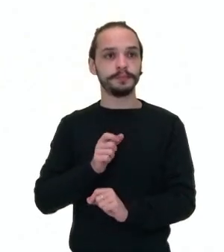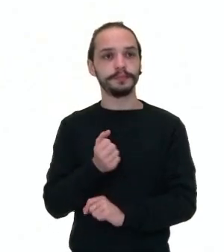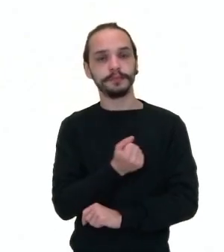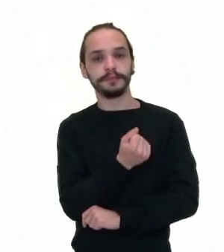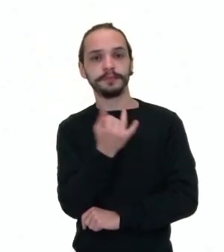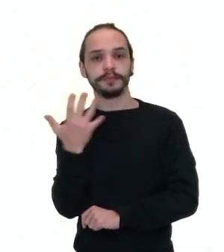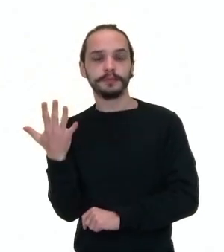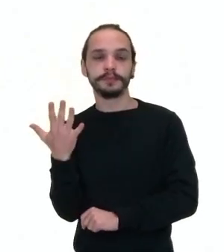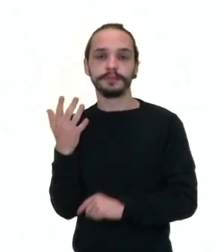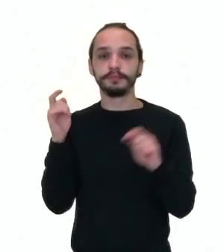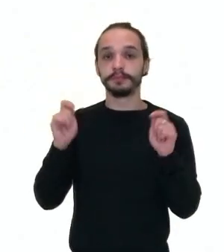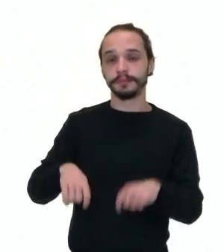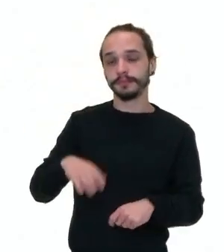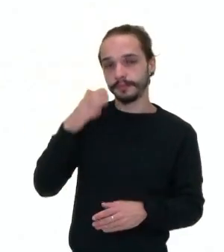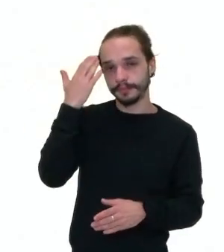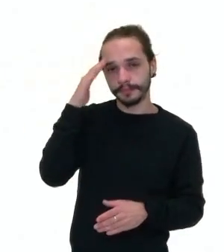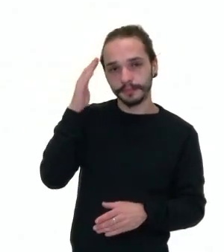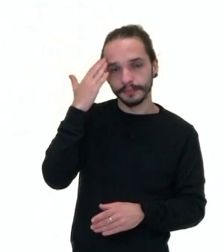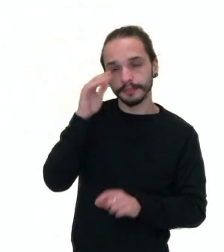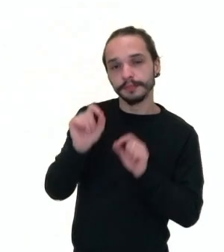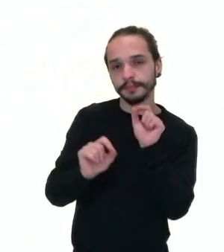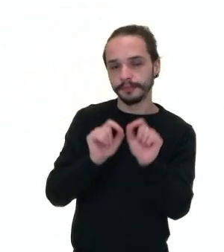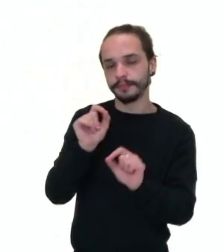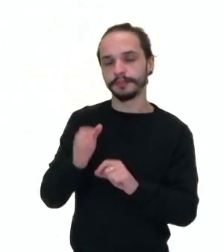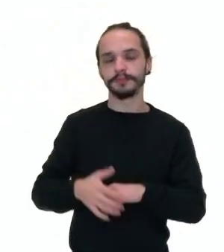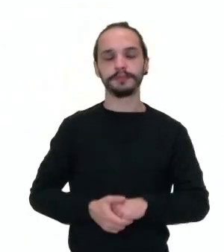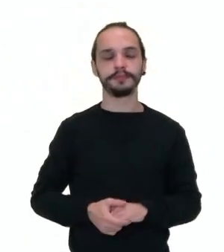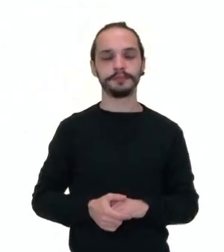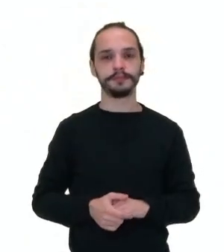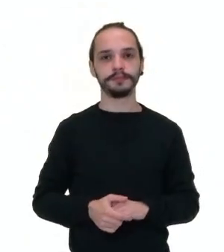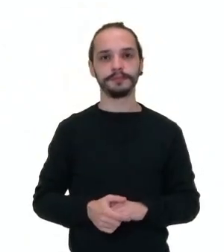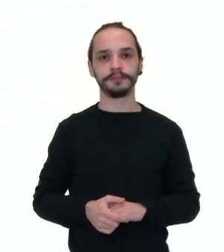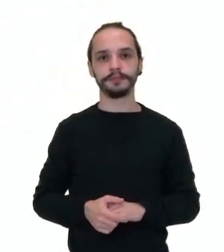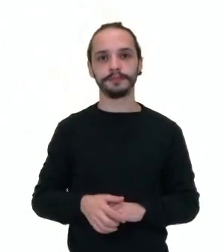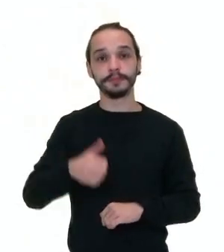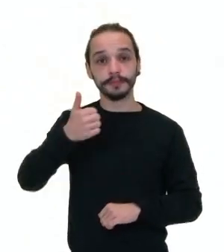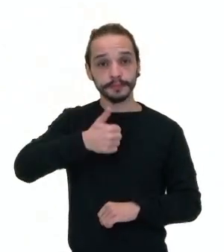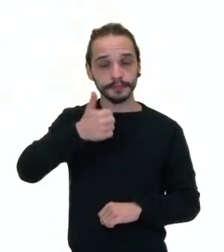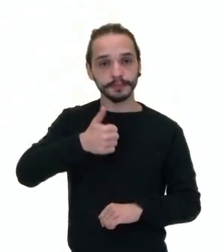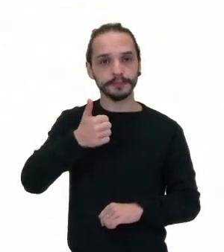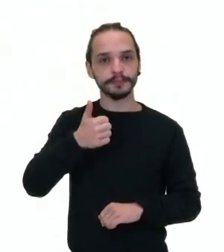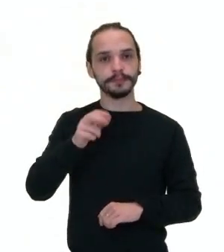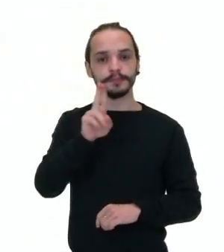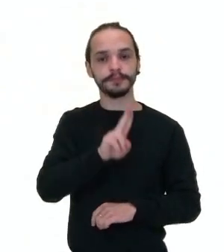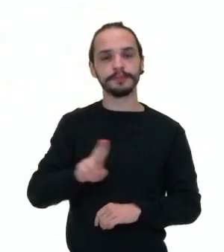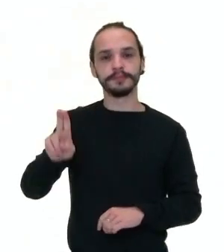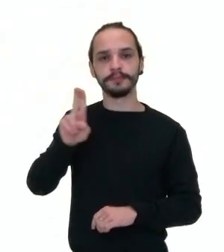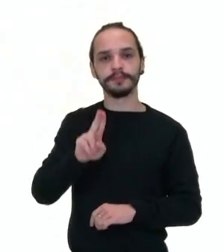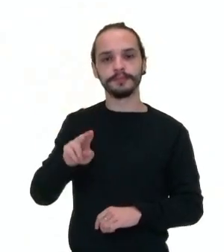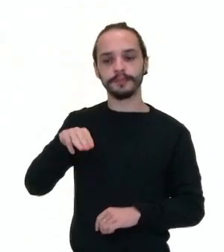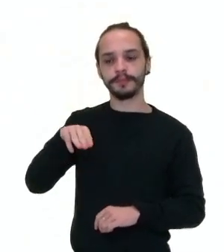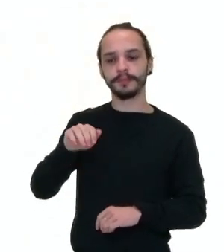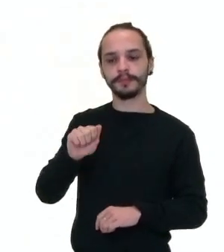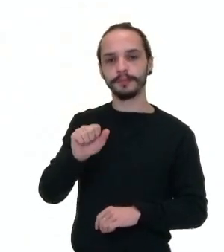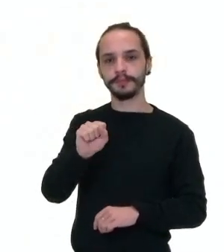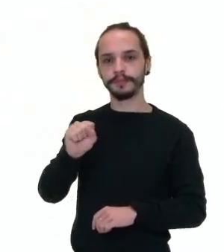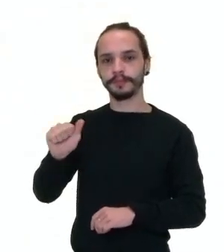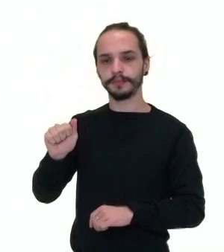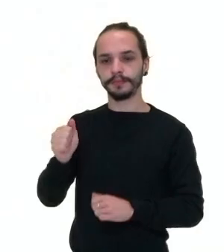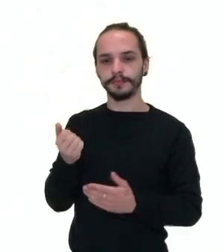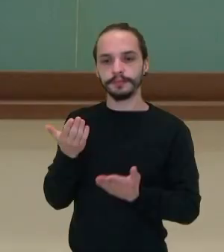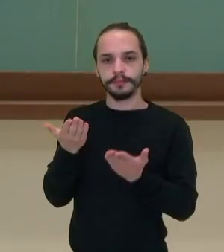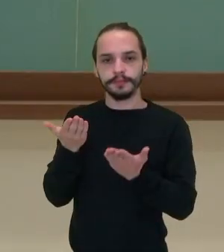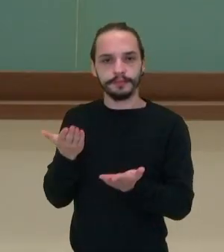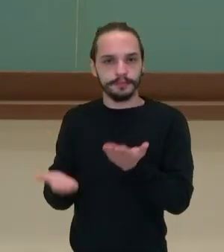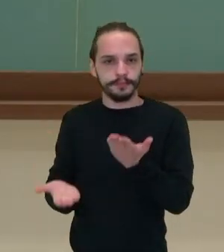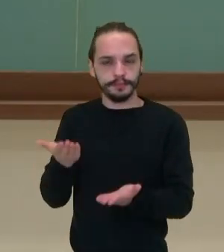algumas considerações. A primeira delas é você trabalhar com a massa constante. Normalmente, a maioria das coisas acontece isso,